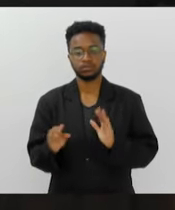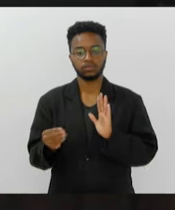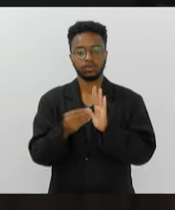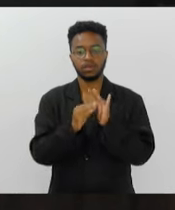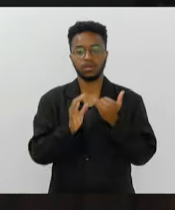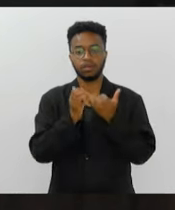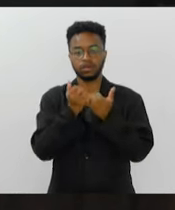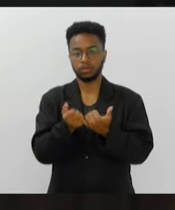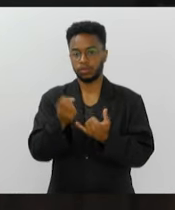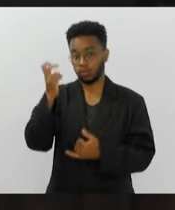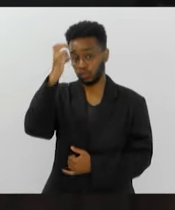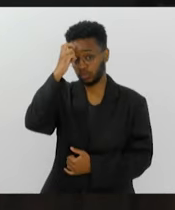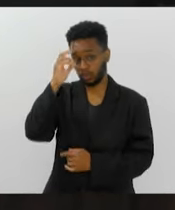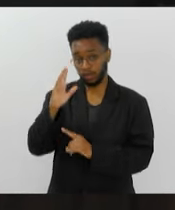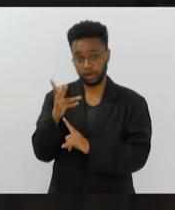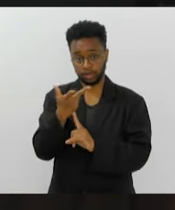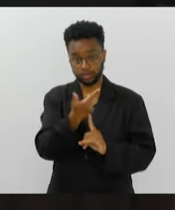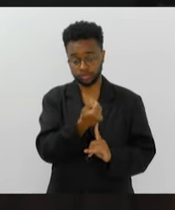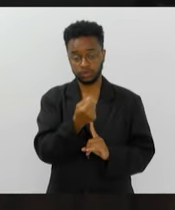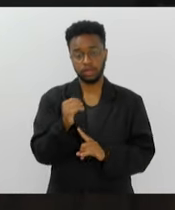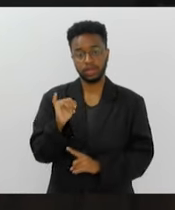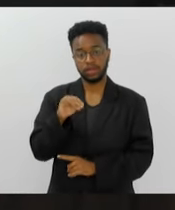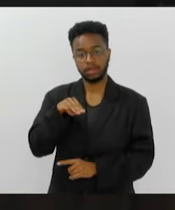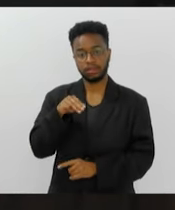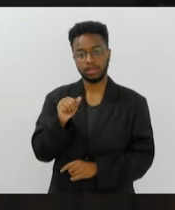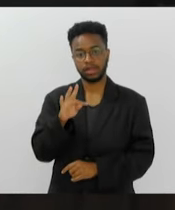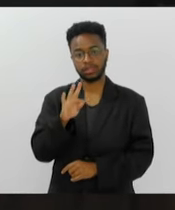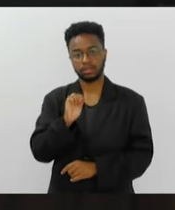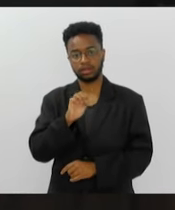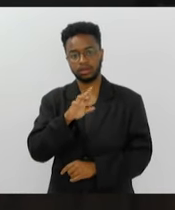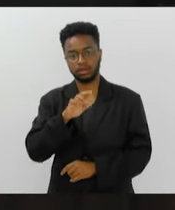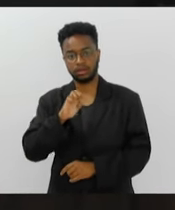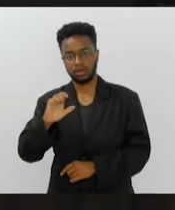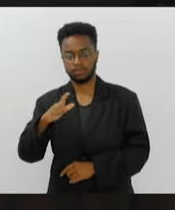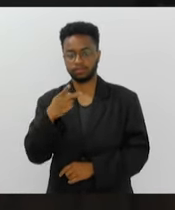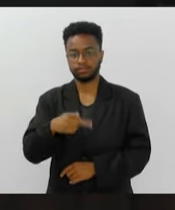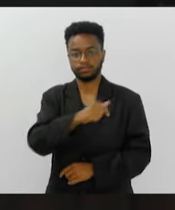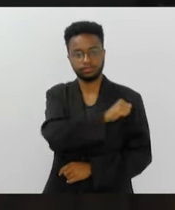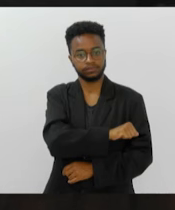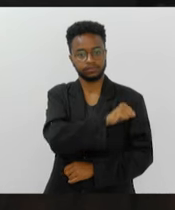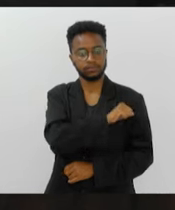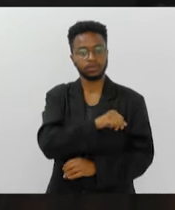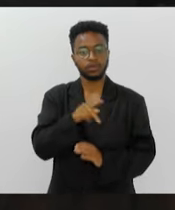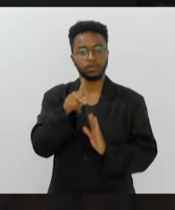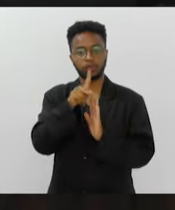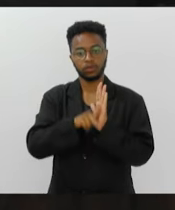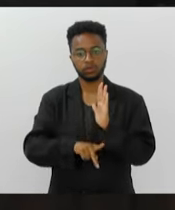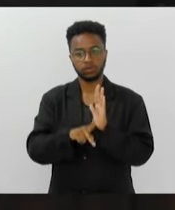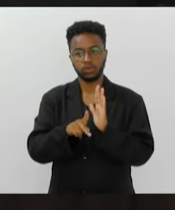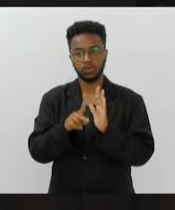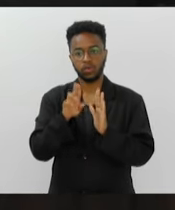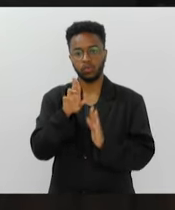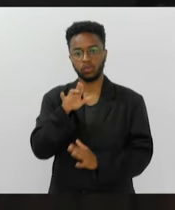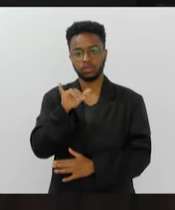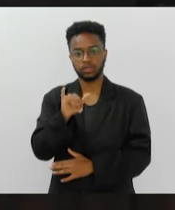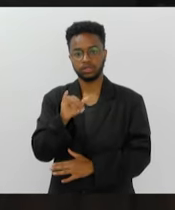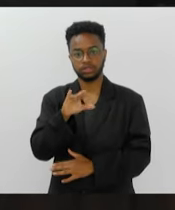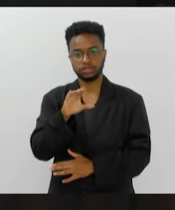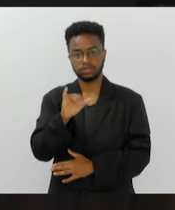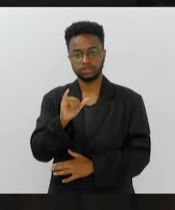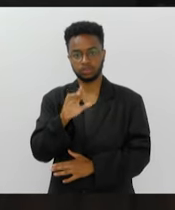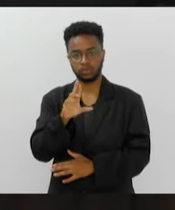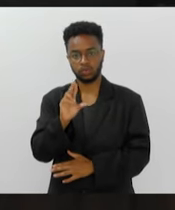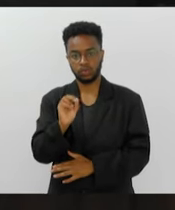cultural e artístico de natureza imaterial do Estado do Rio de Janeiro o projeto unicirco